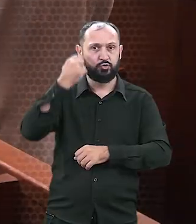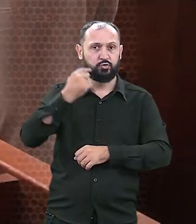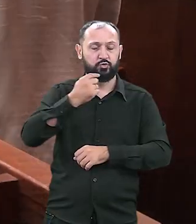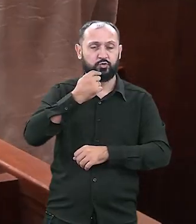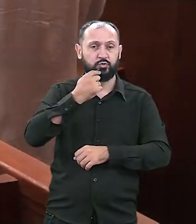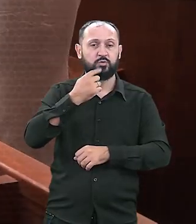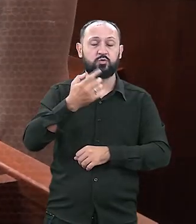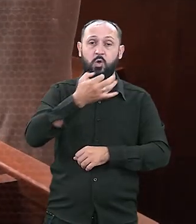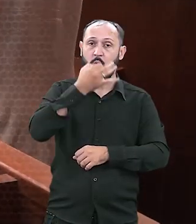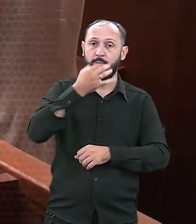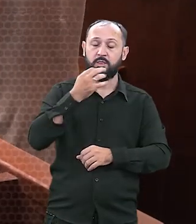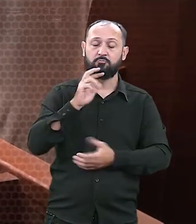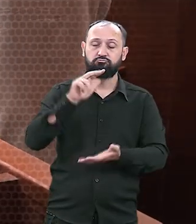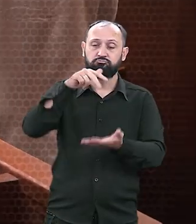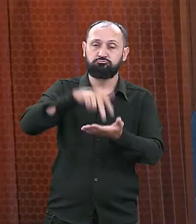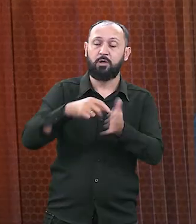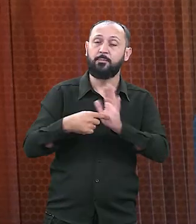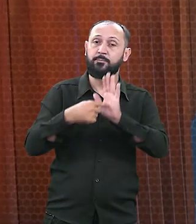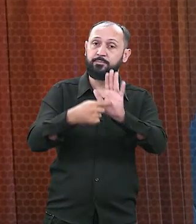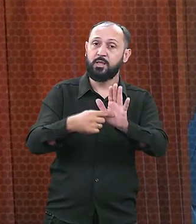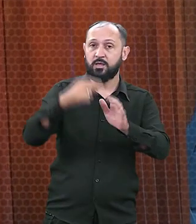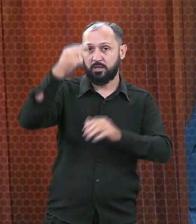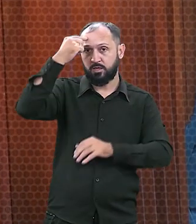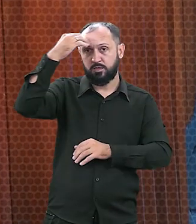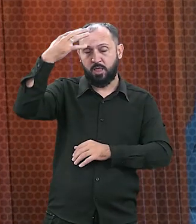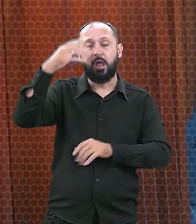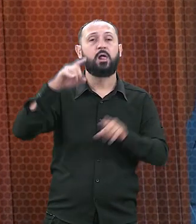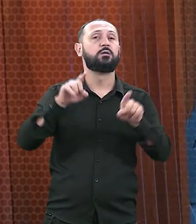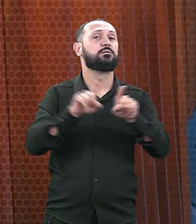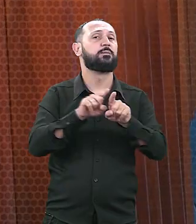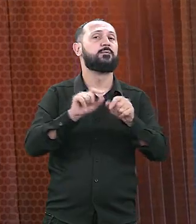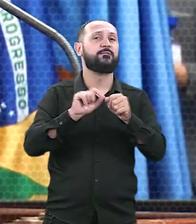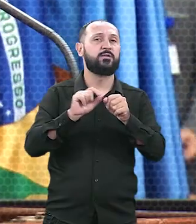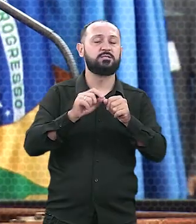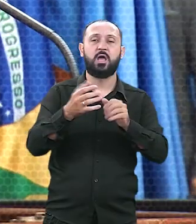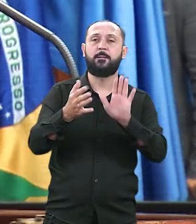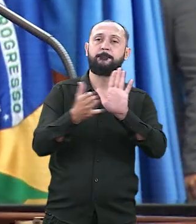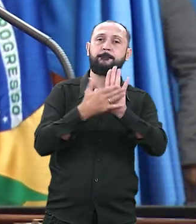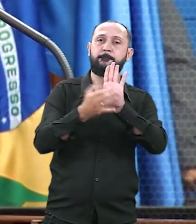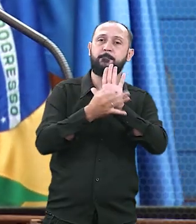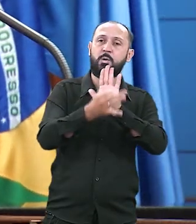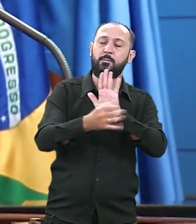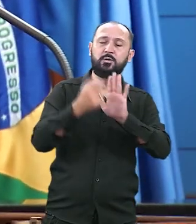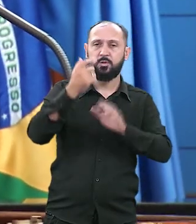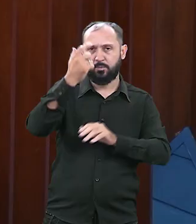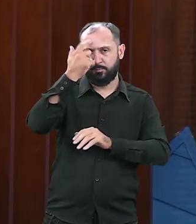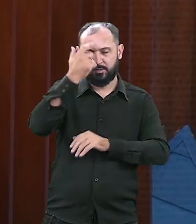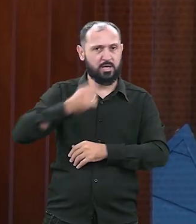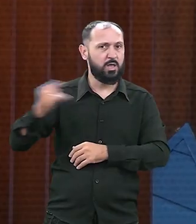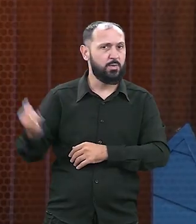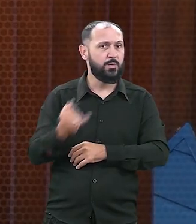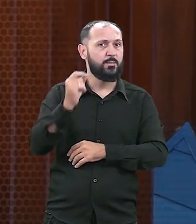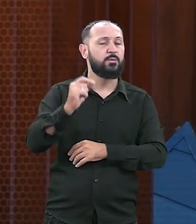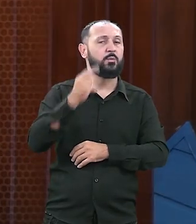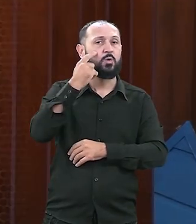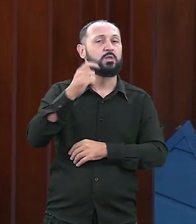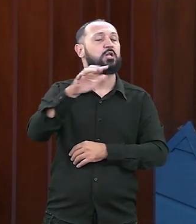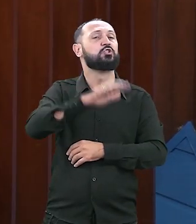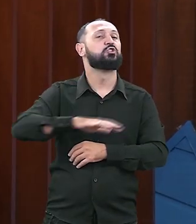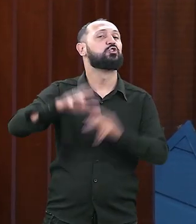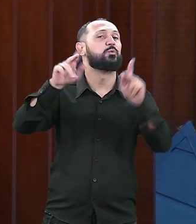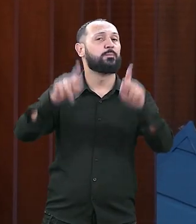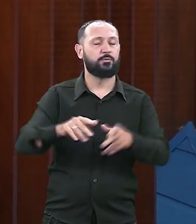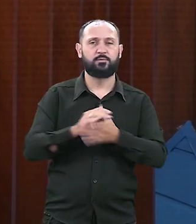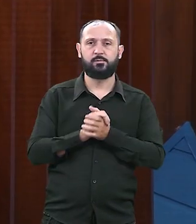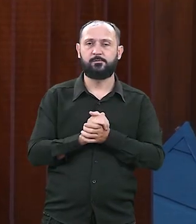de 30 minutos para expressar suas opiniões, apresentar ideias ou até mesmo fazer propostas que o deputado considere cruciais